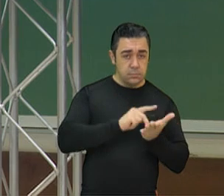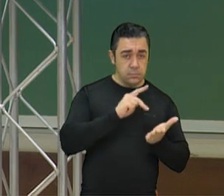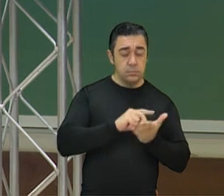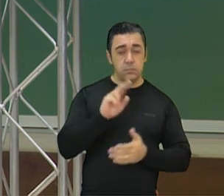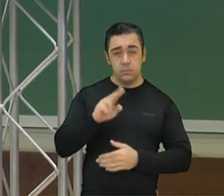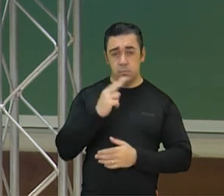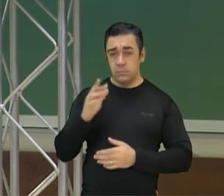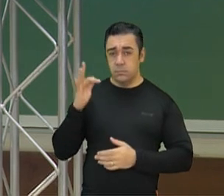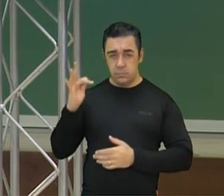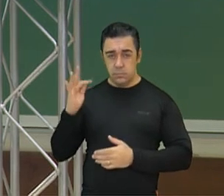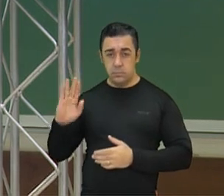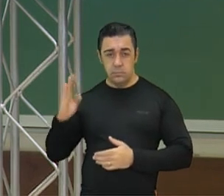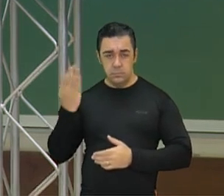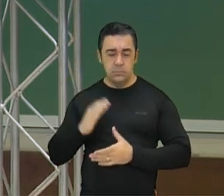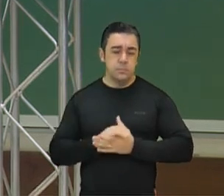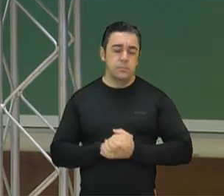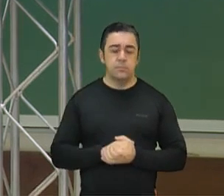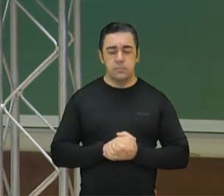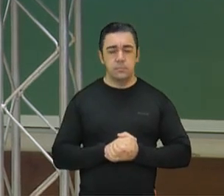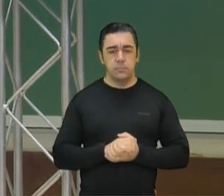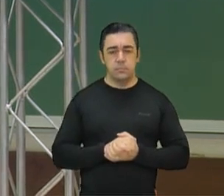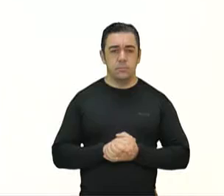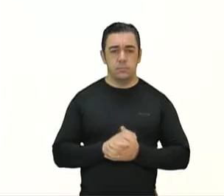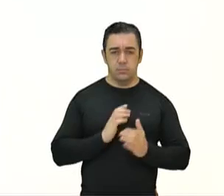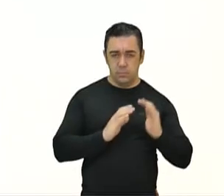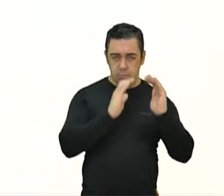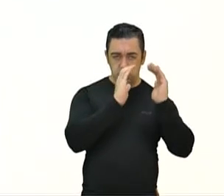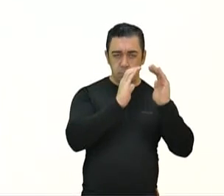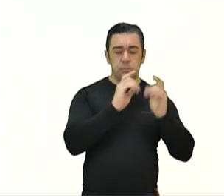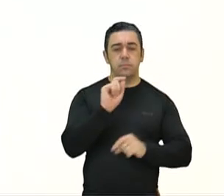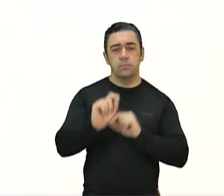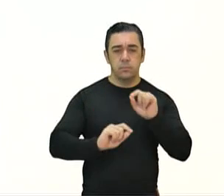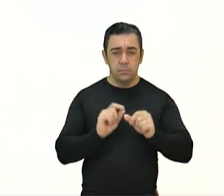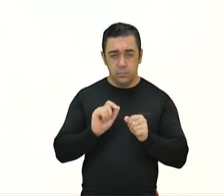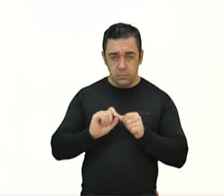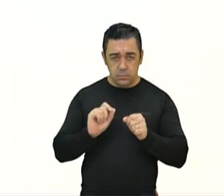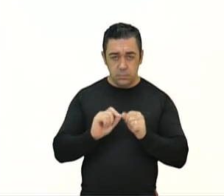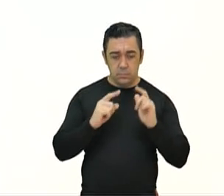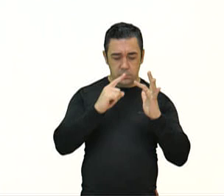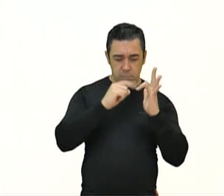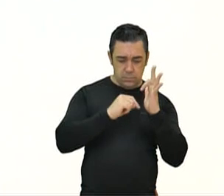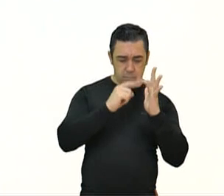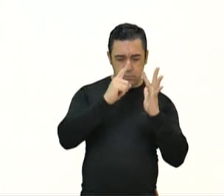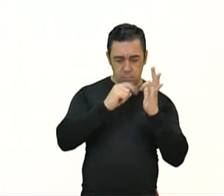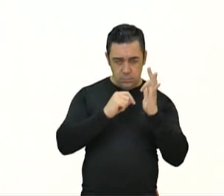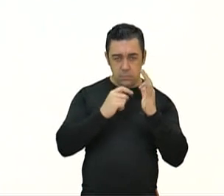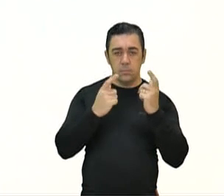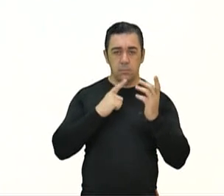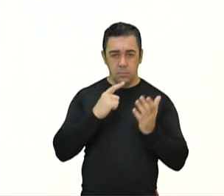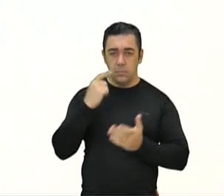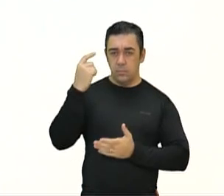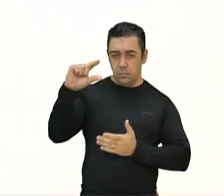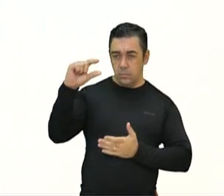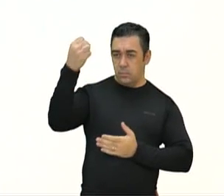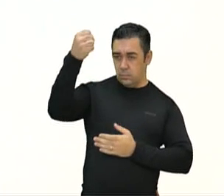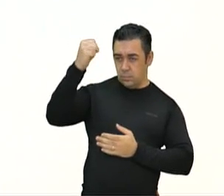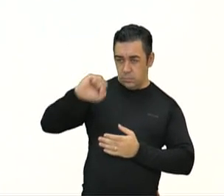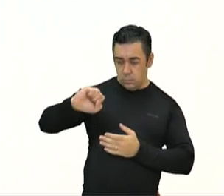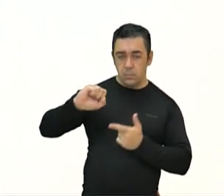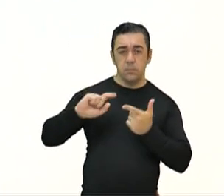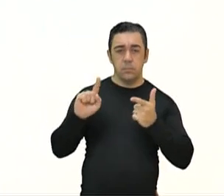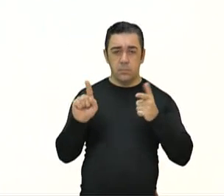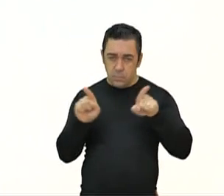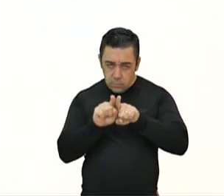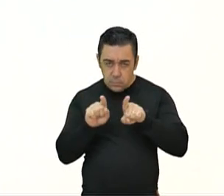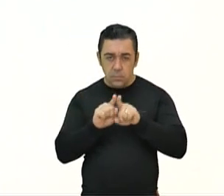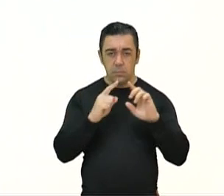ou falso. Entre os dispositivos de manobra de um circuito estão os fusíveis e os